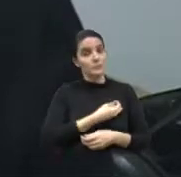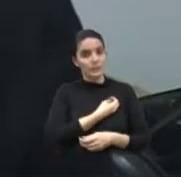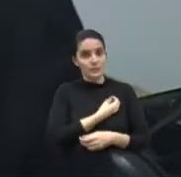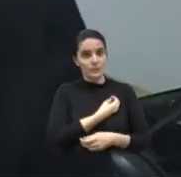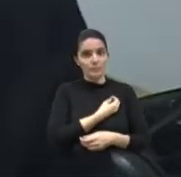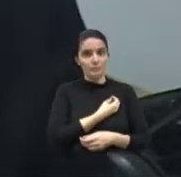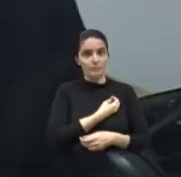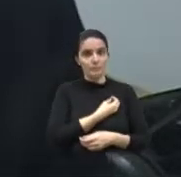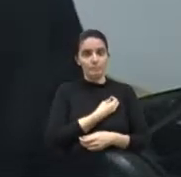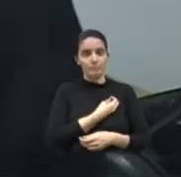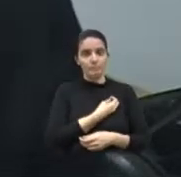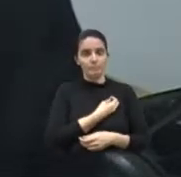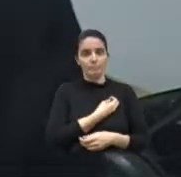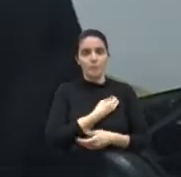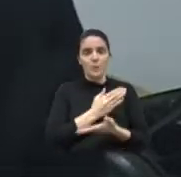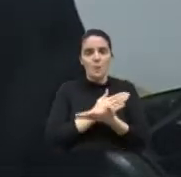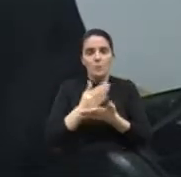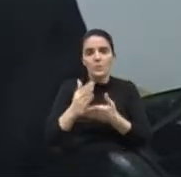ela é concebida.